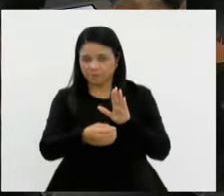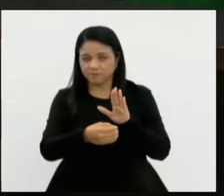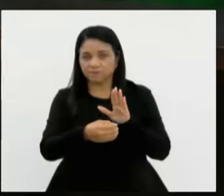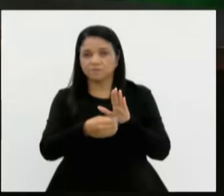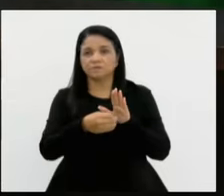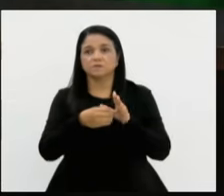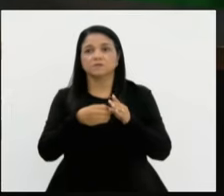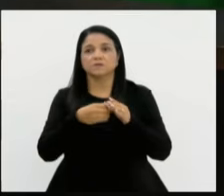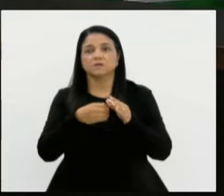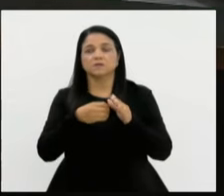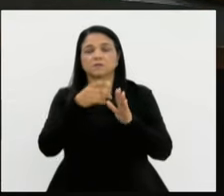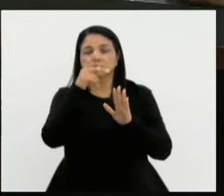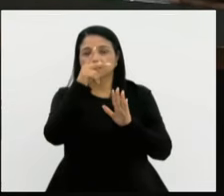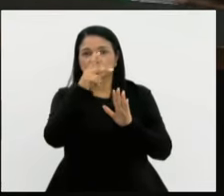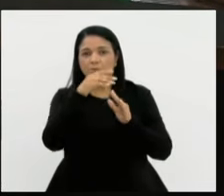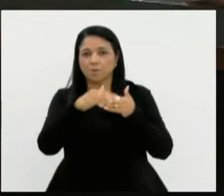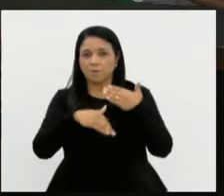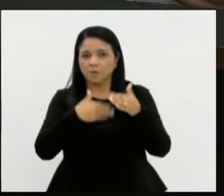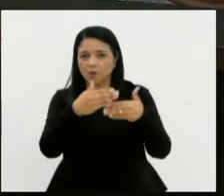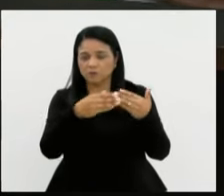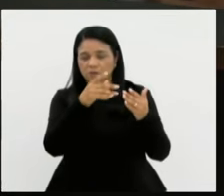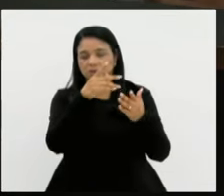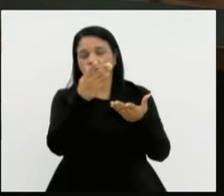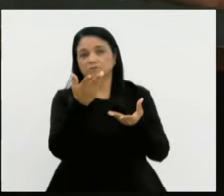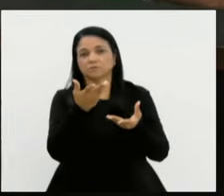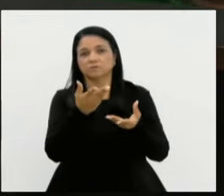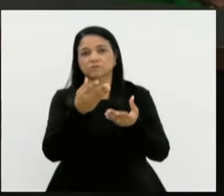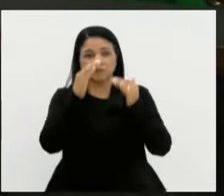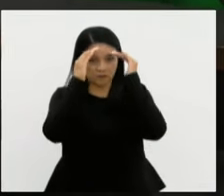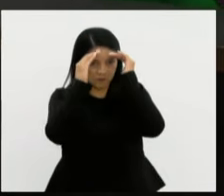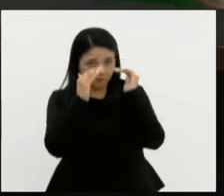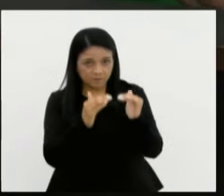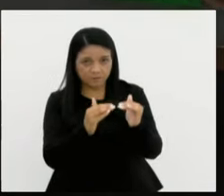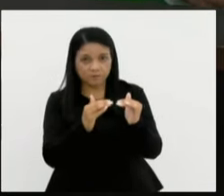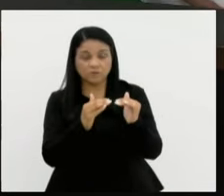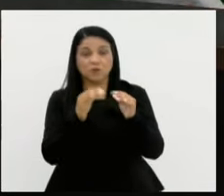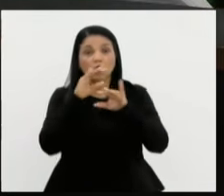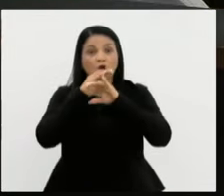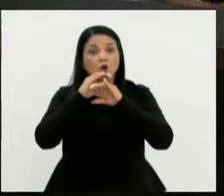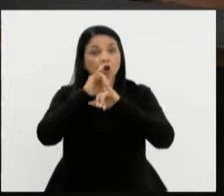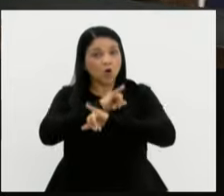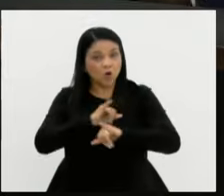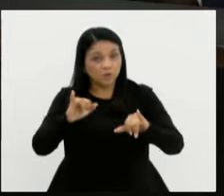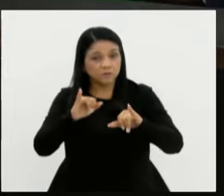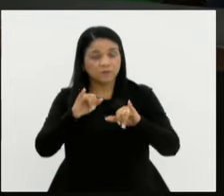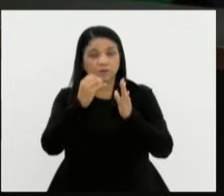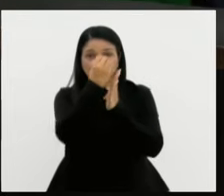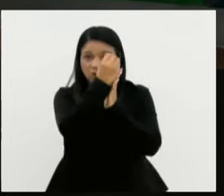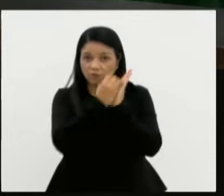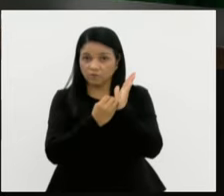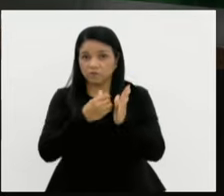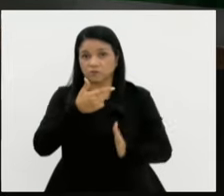de respeitável decisão a comunicar por meio do ofício